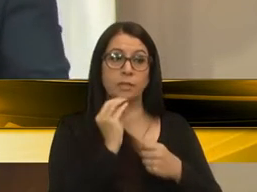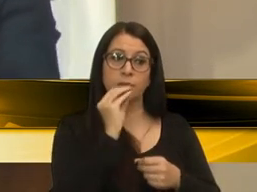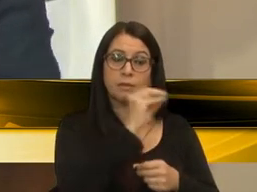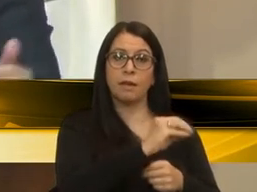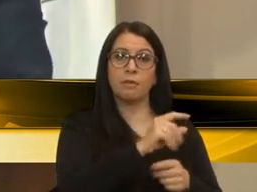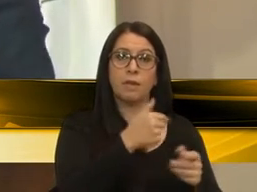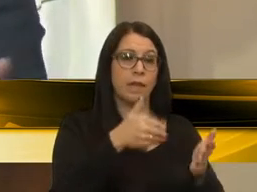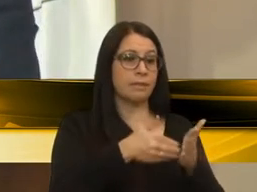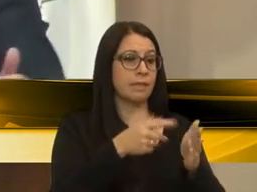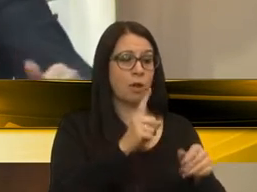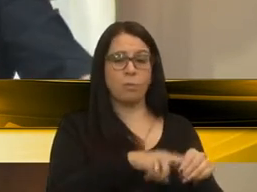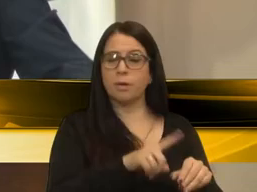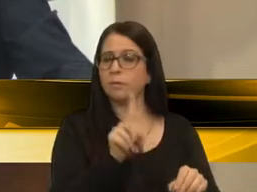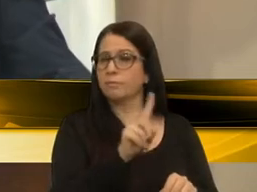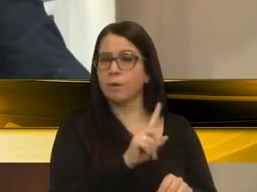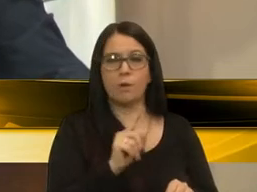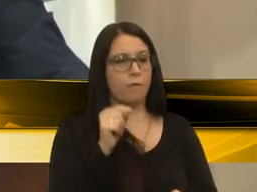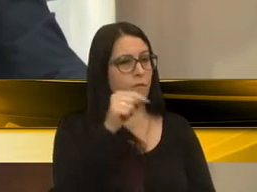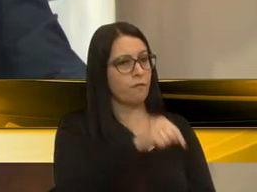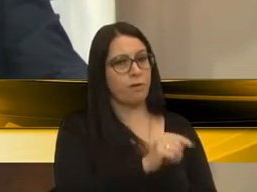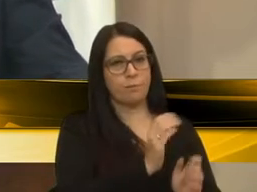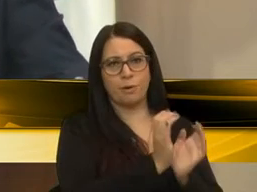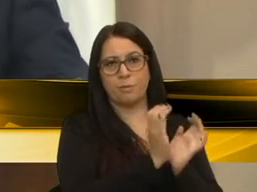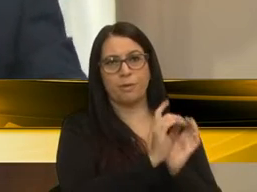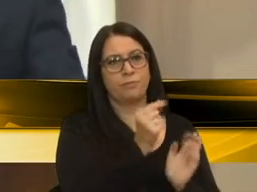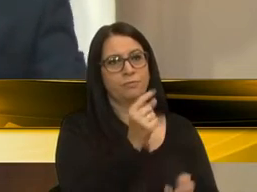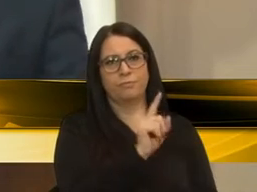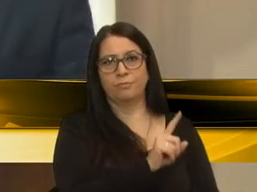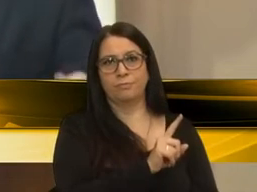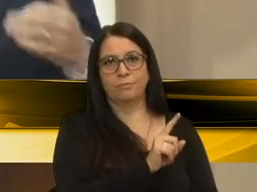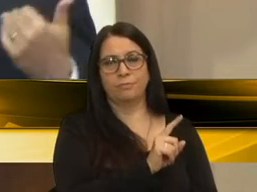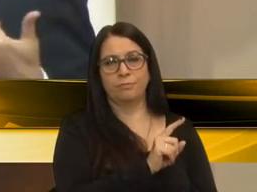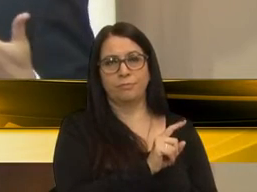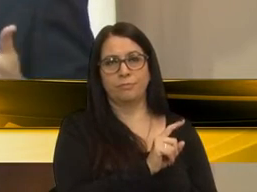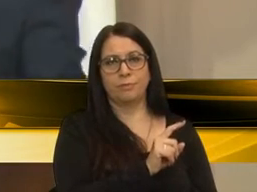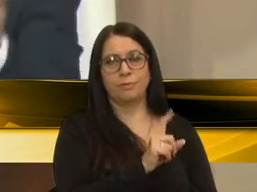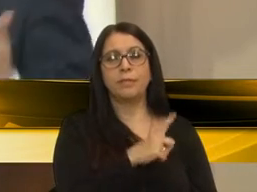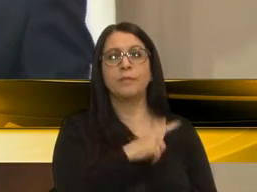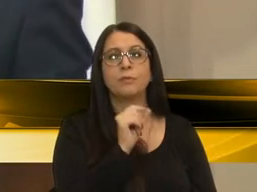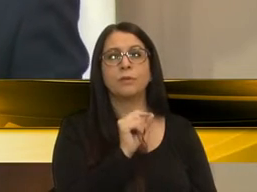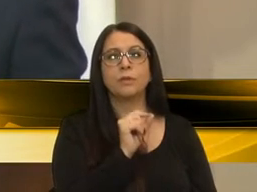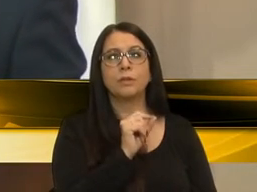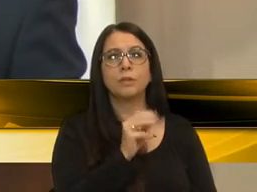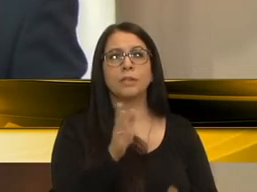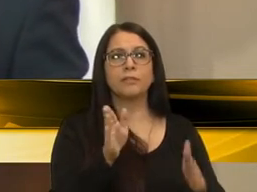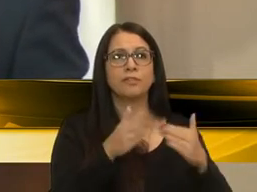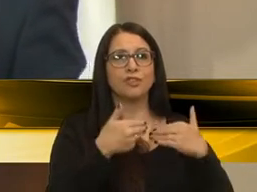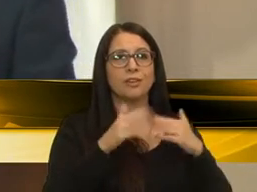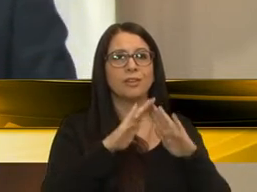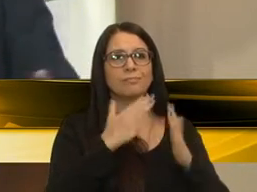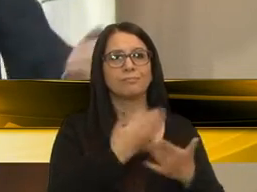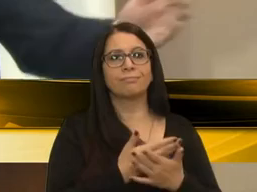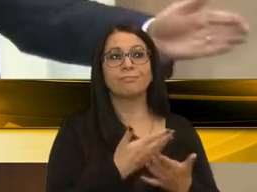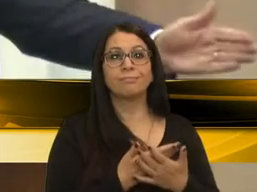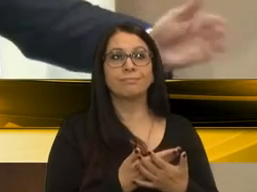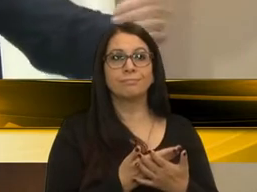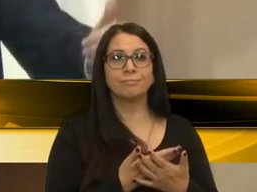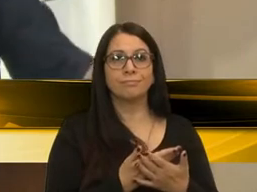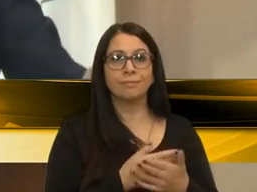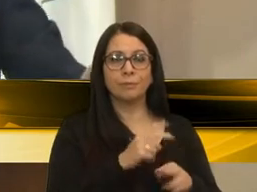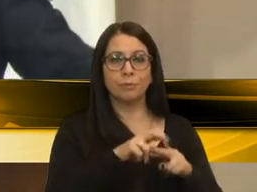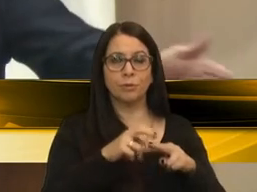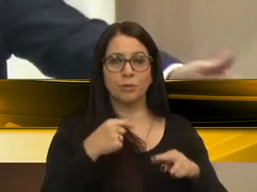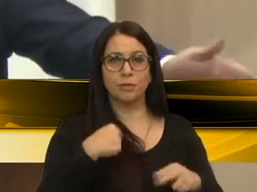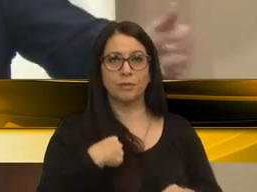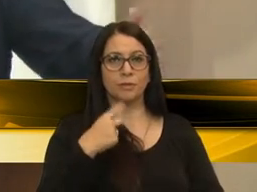até o momento também não chegou à PAI. E aí teve o quê? Fechar a escola. Por isso que eu e o